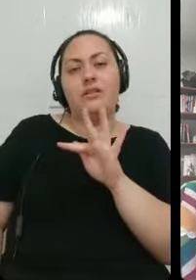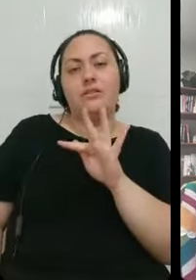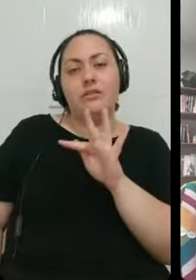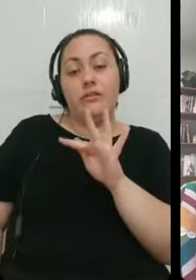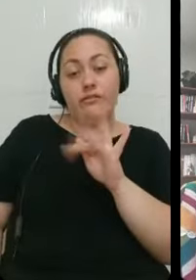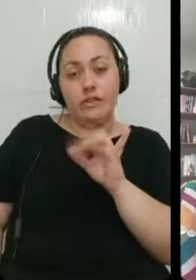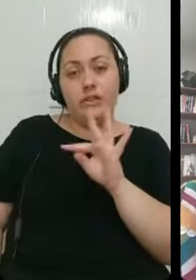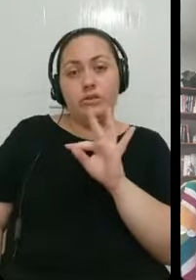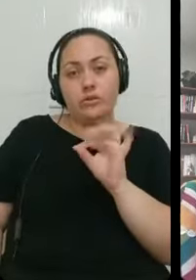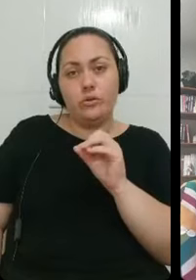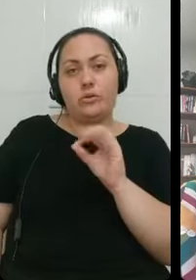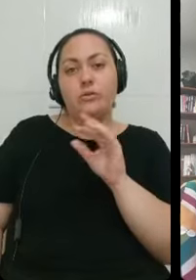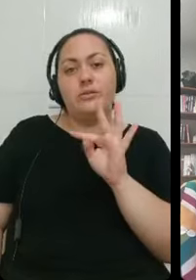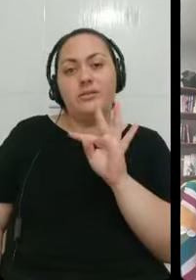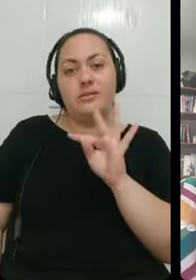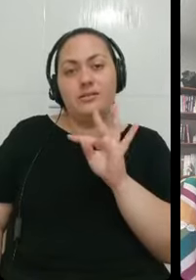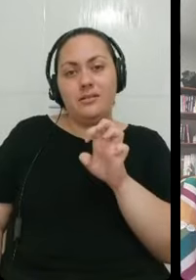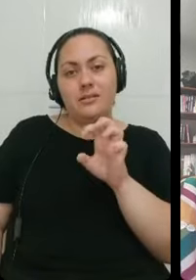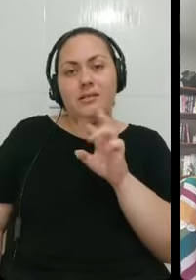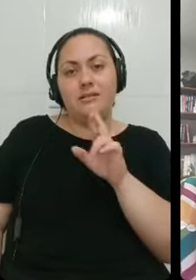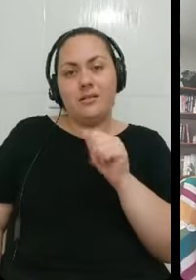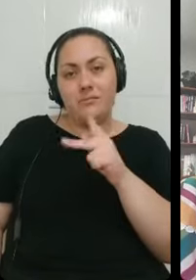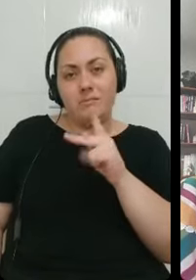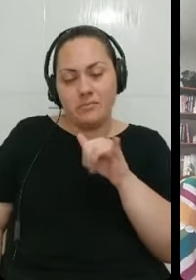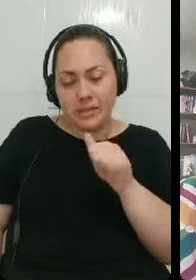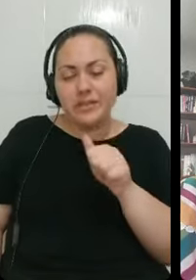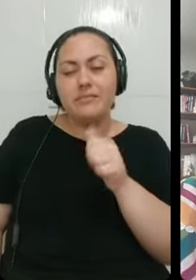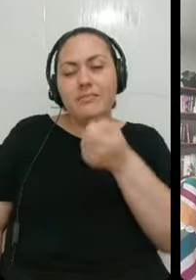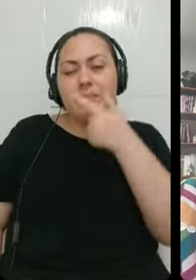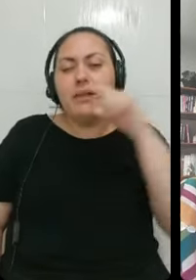assim, nesses fatores?